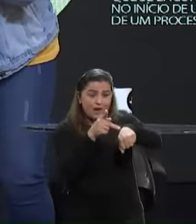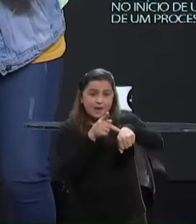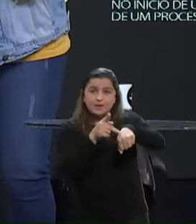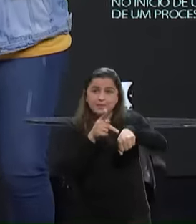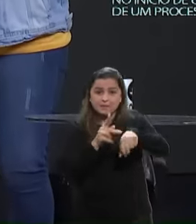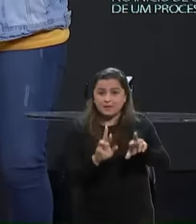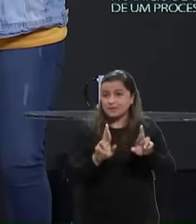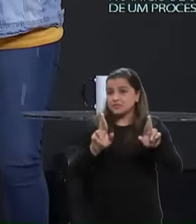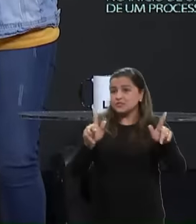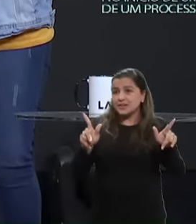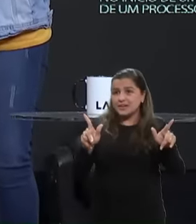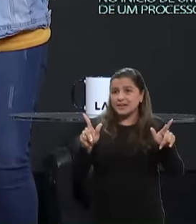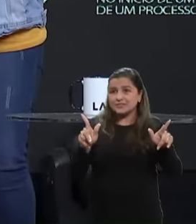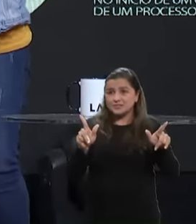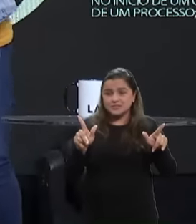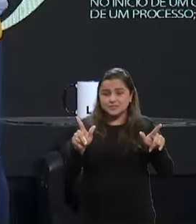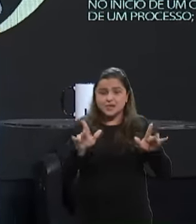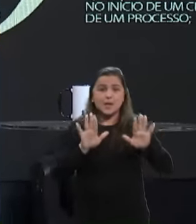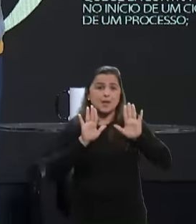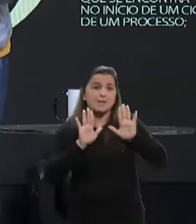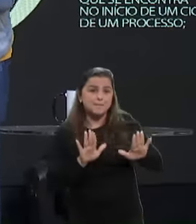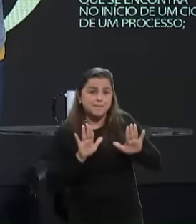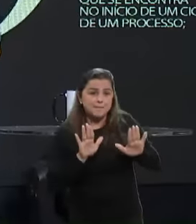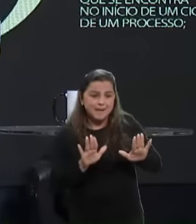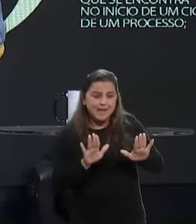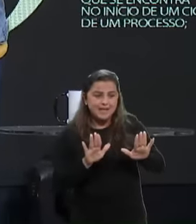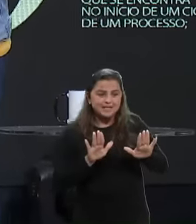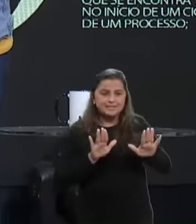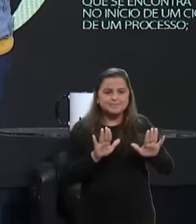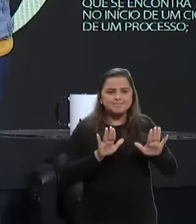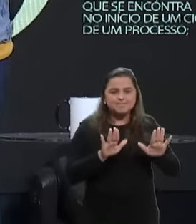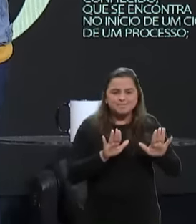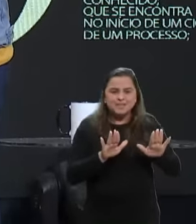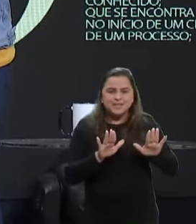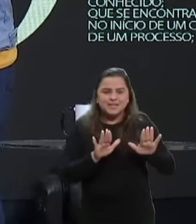As pedras eram diferentes. Mas a essência era a mesma.